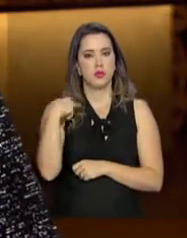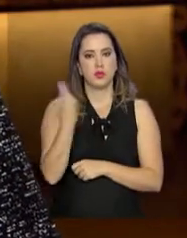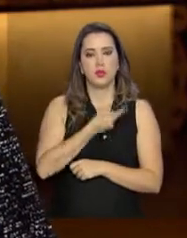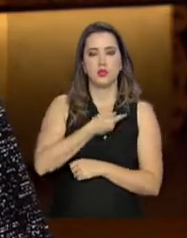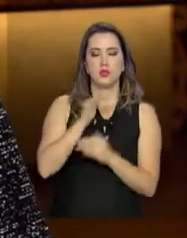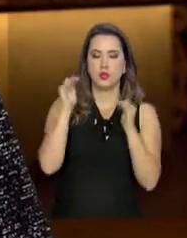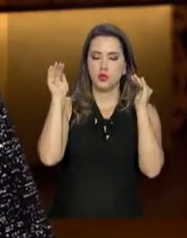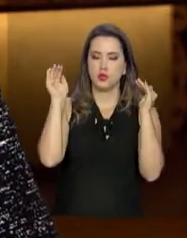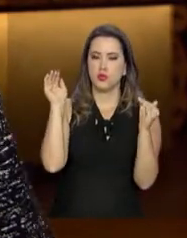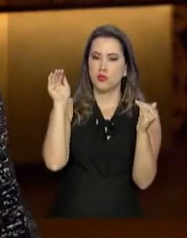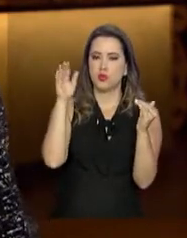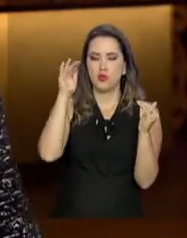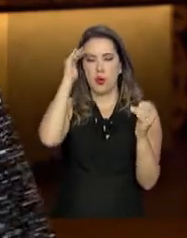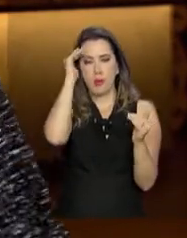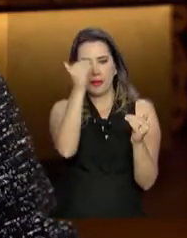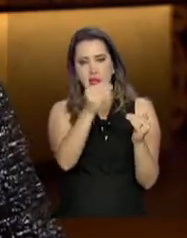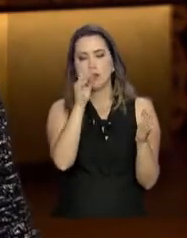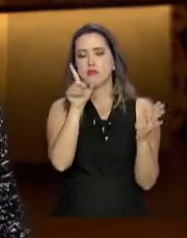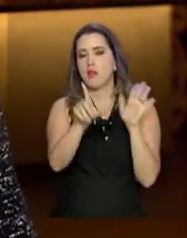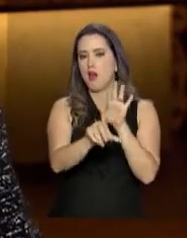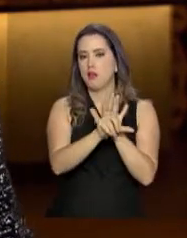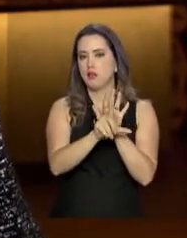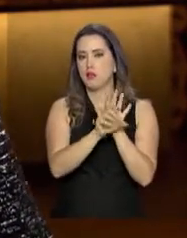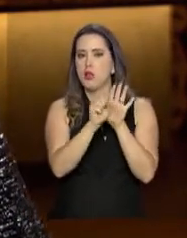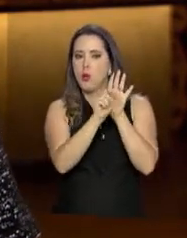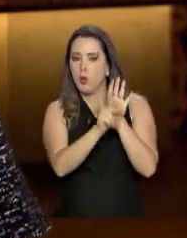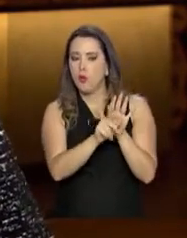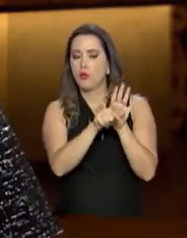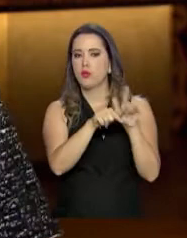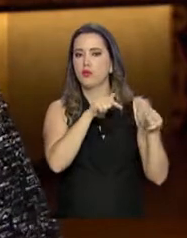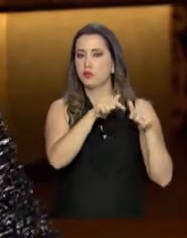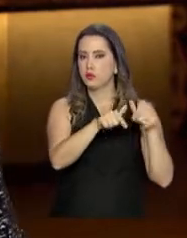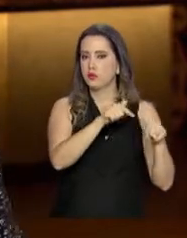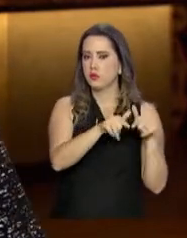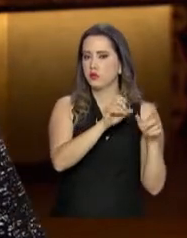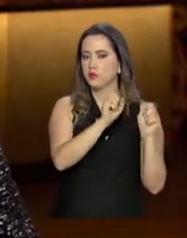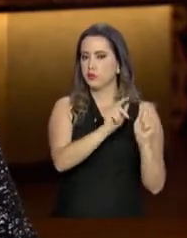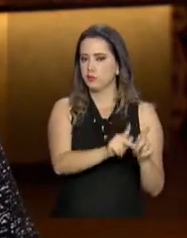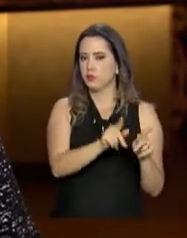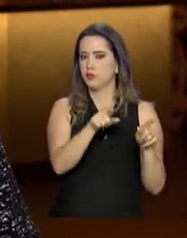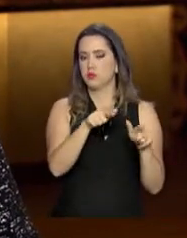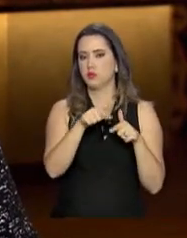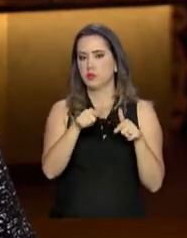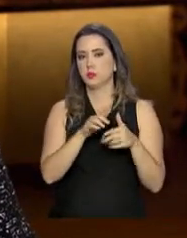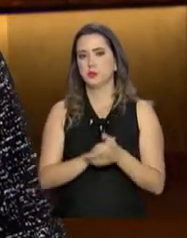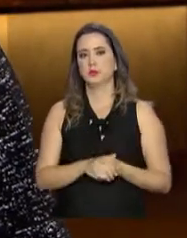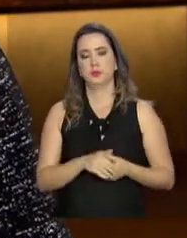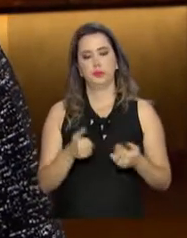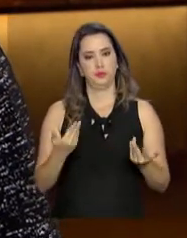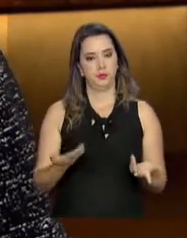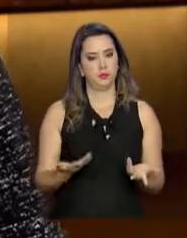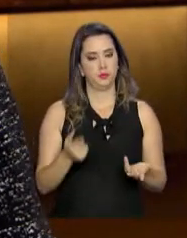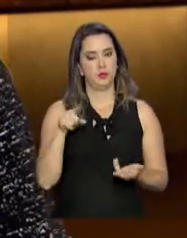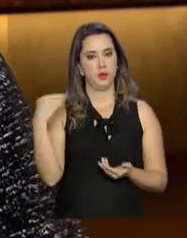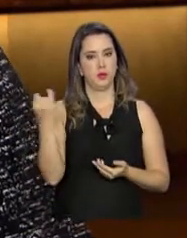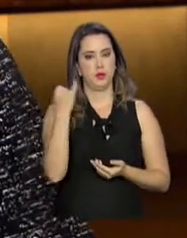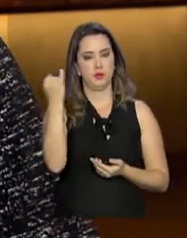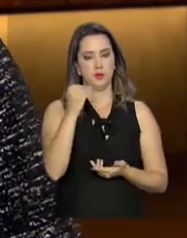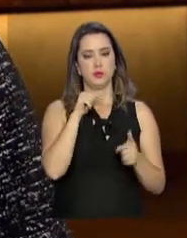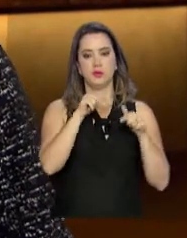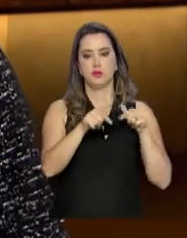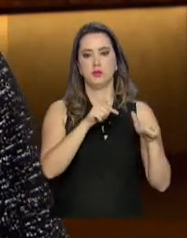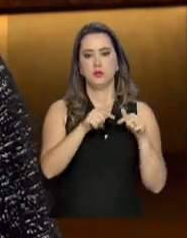na lei é manter uma relação que constava na lista com a relação trabalhista ok com o funcionário é importante que a atividade